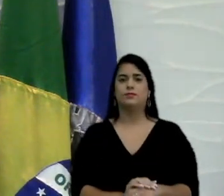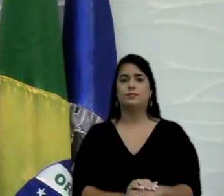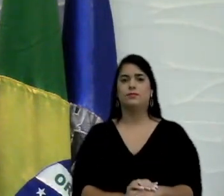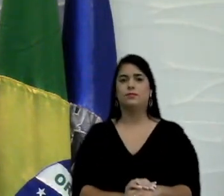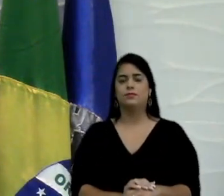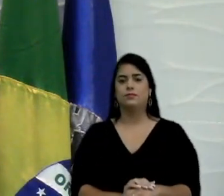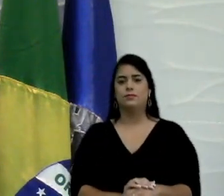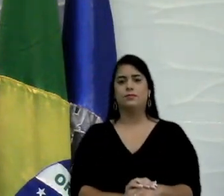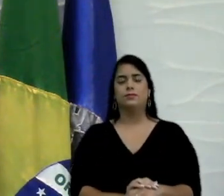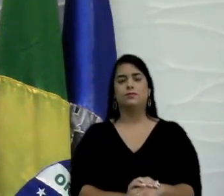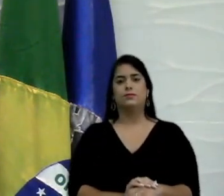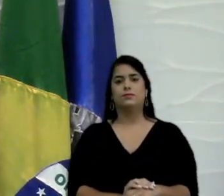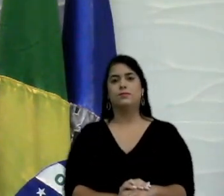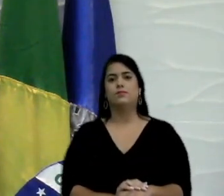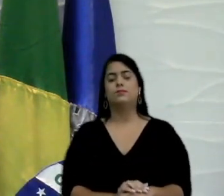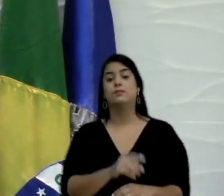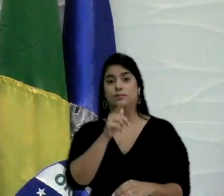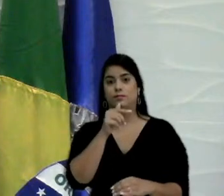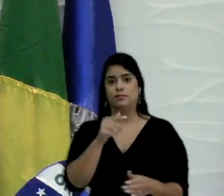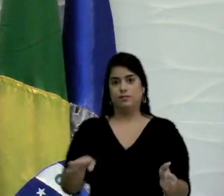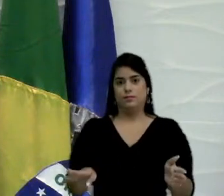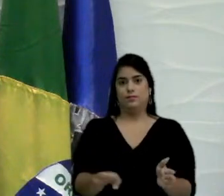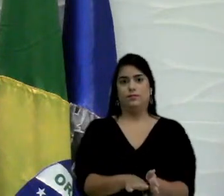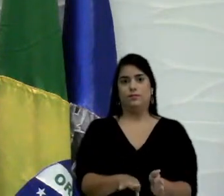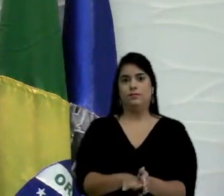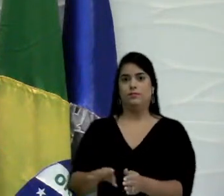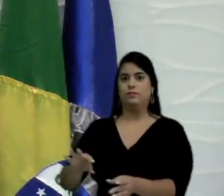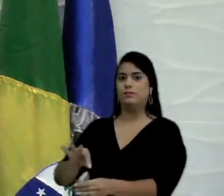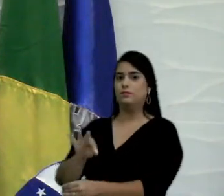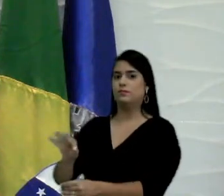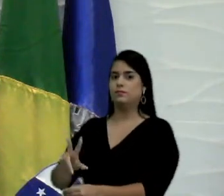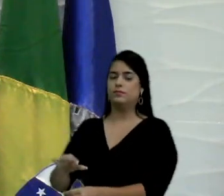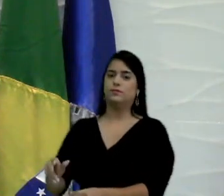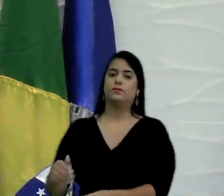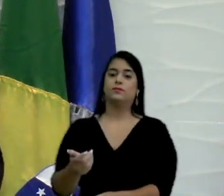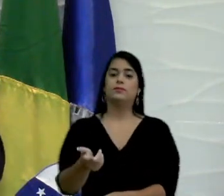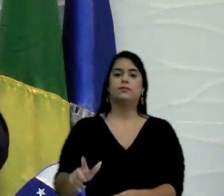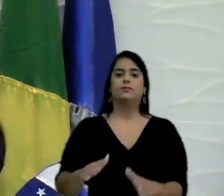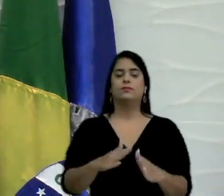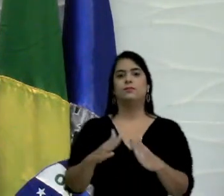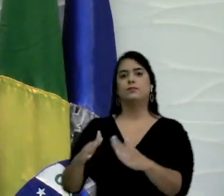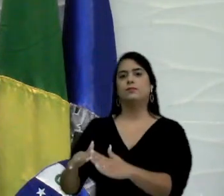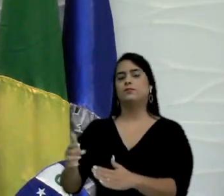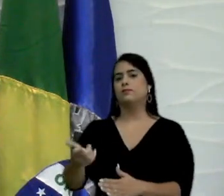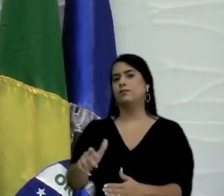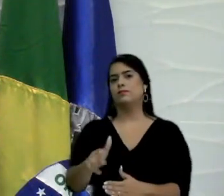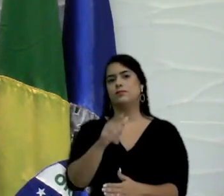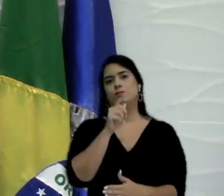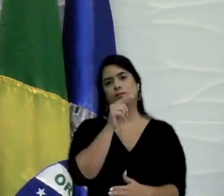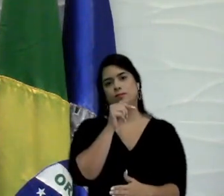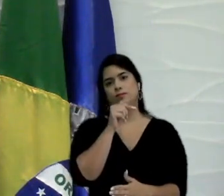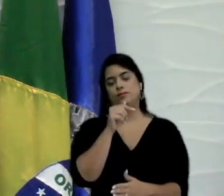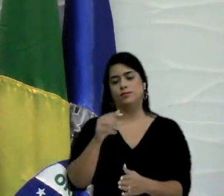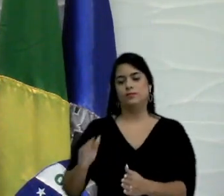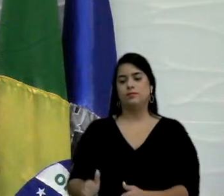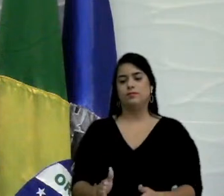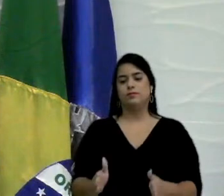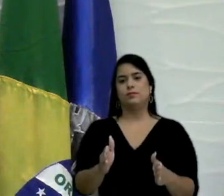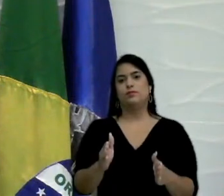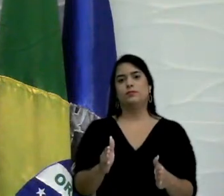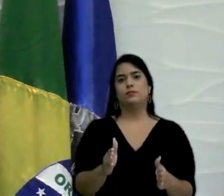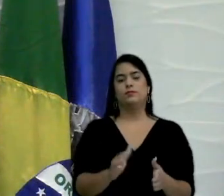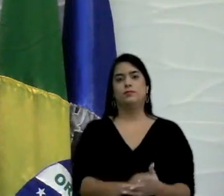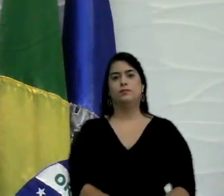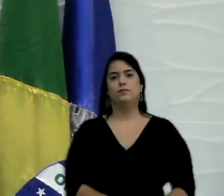vazamento e fazendo com que a água chegue lá na vila e tem outras casas também que não tem água enquanto nesse período vai fazendo a ligação e